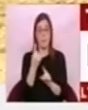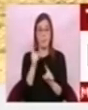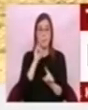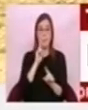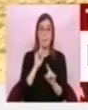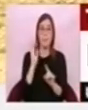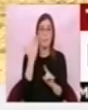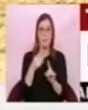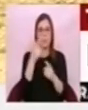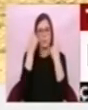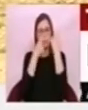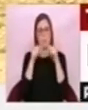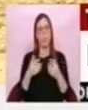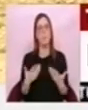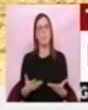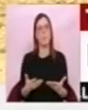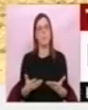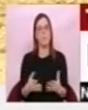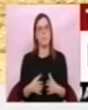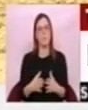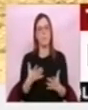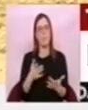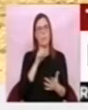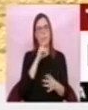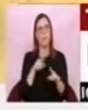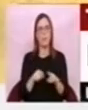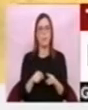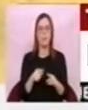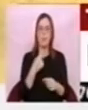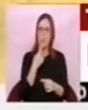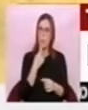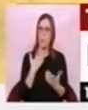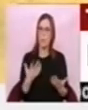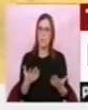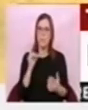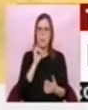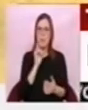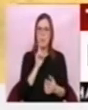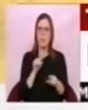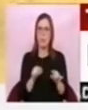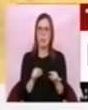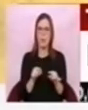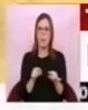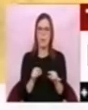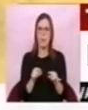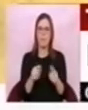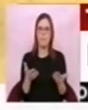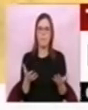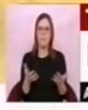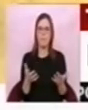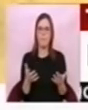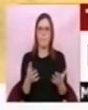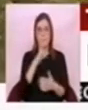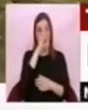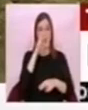mais importantes, e penso que este é um momento que se calhar pode ser muito importante também para isso, para